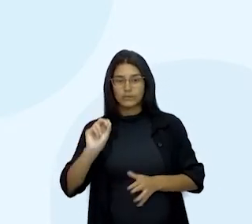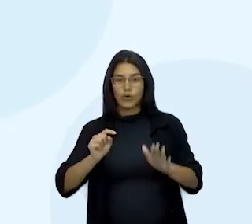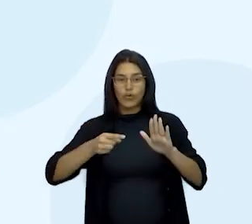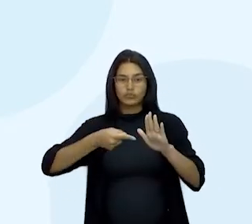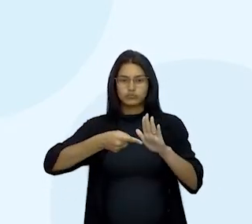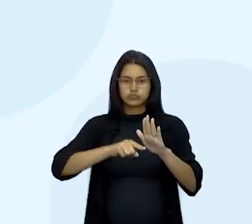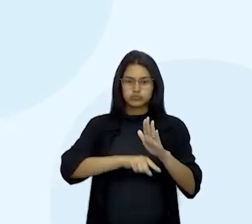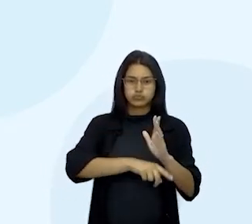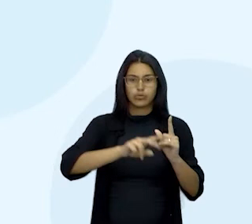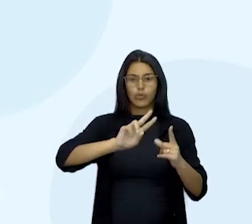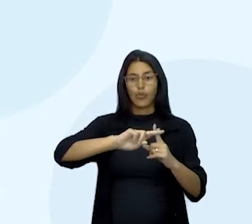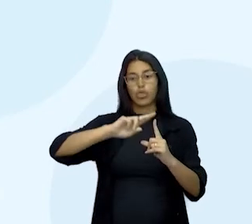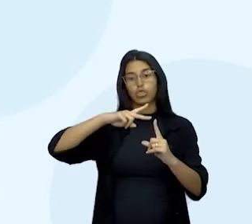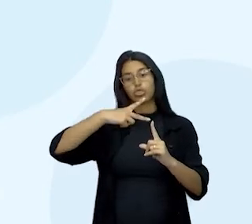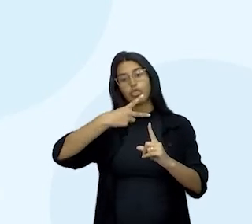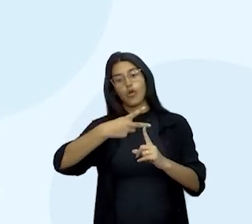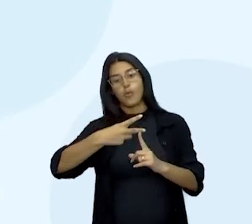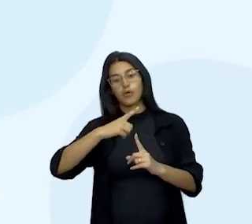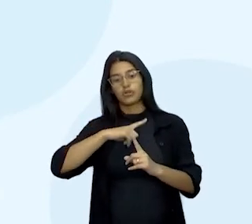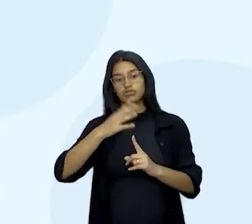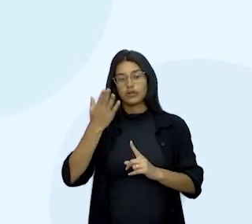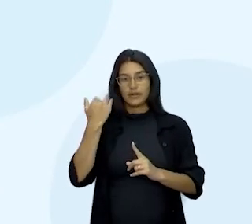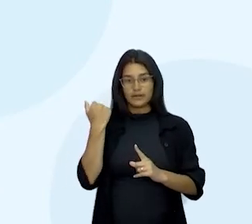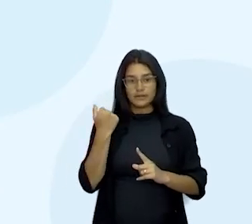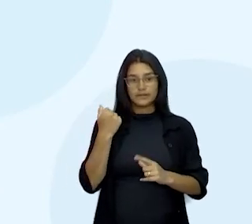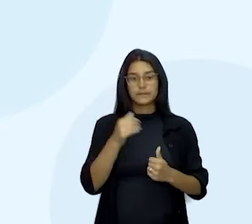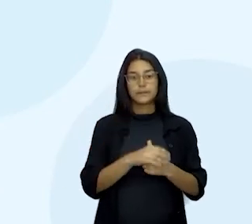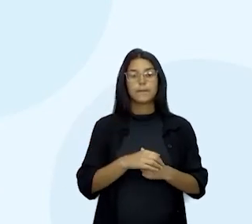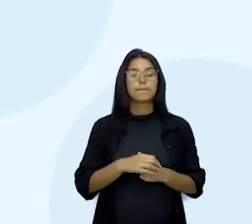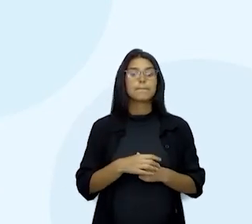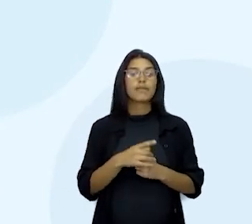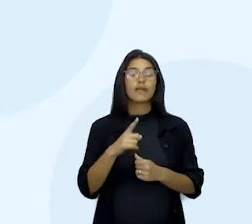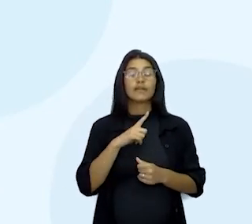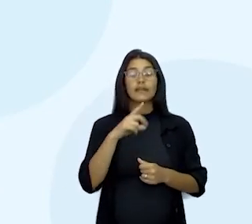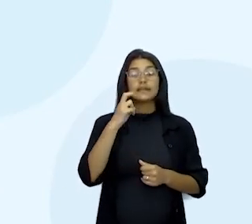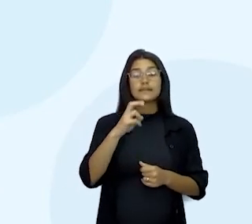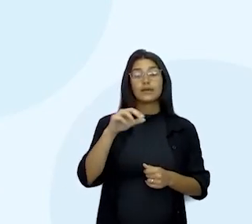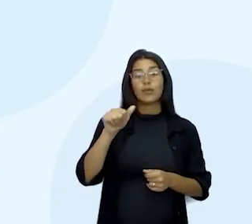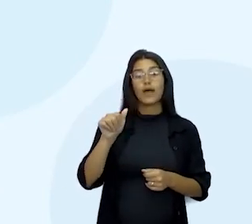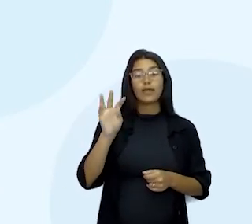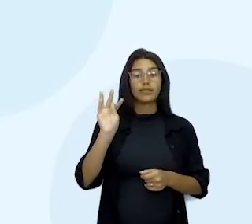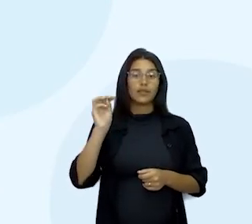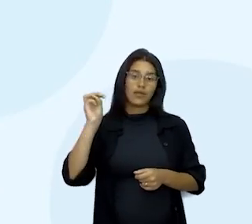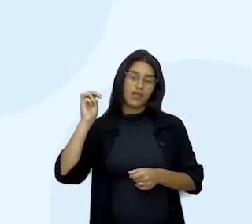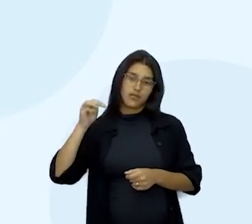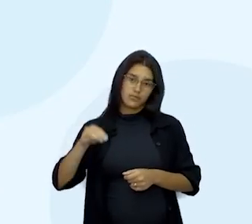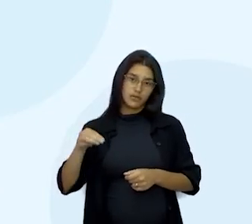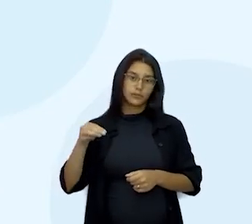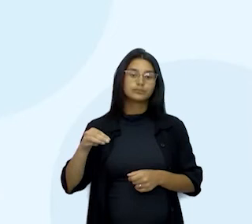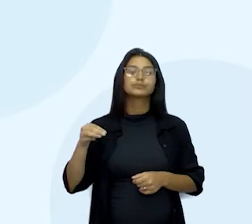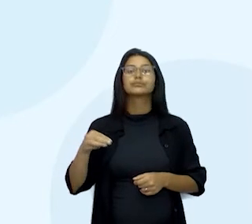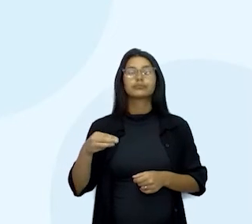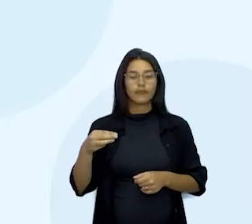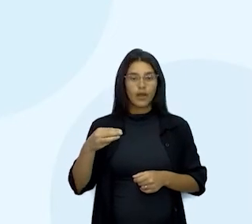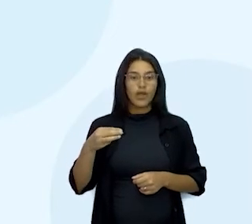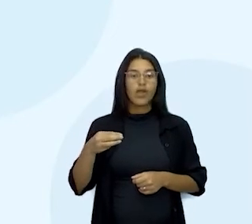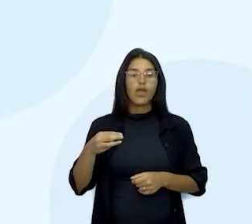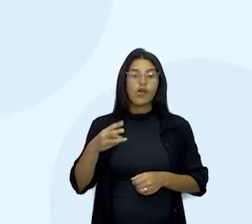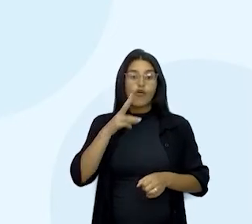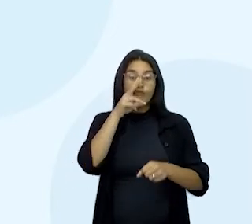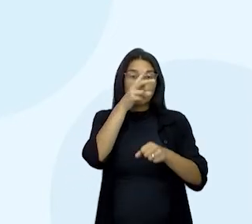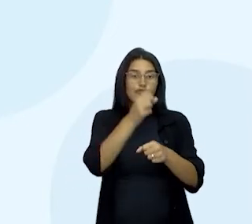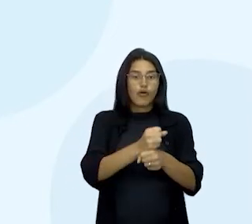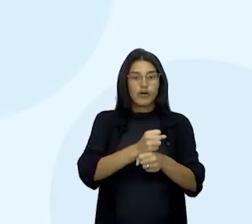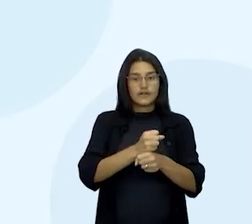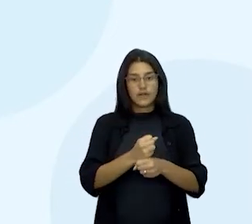profundidade, o dobro do que você tinha antes, você vai ter 5 atmosferas aí de pressão